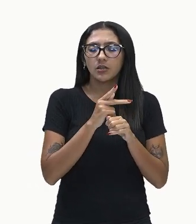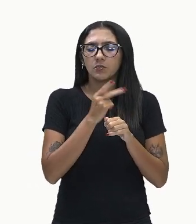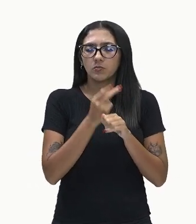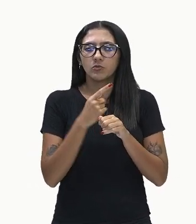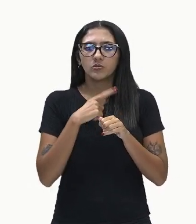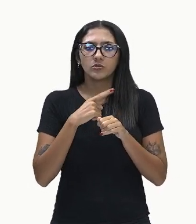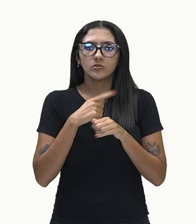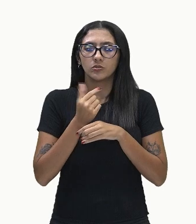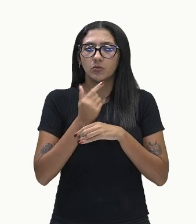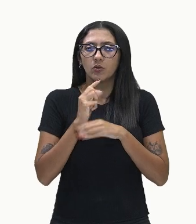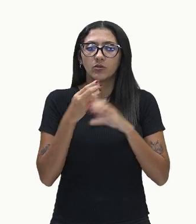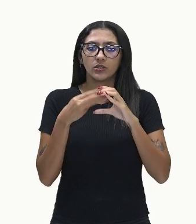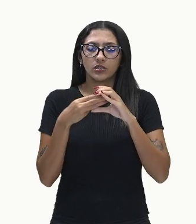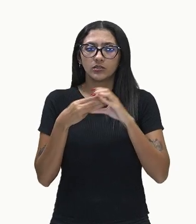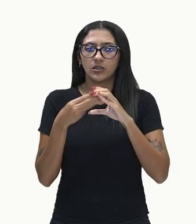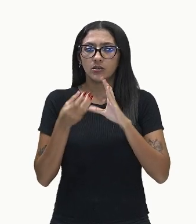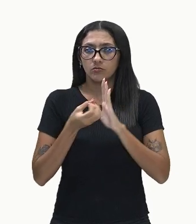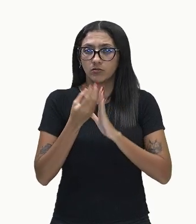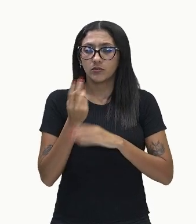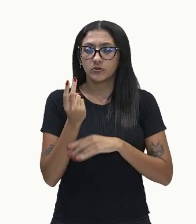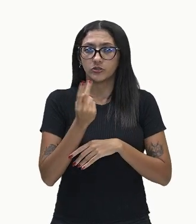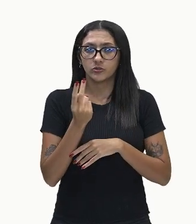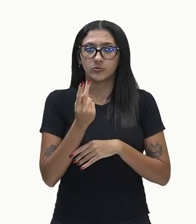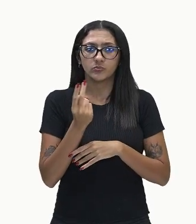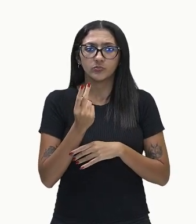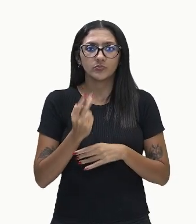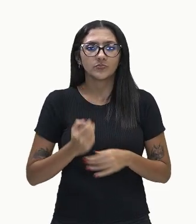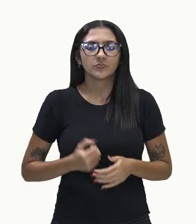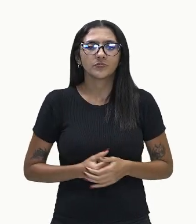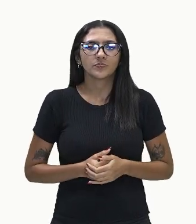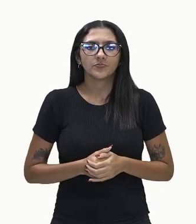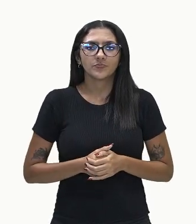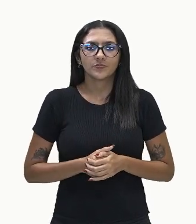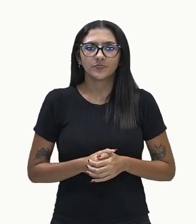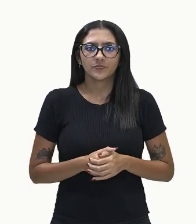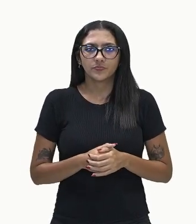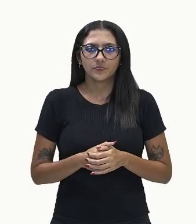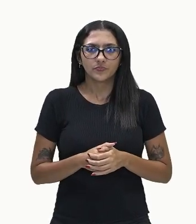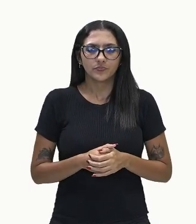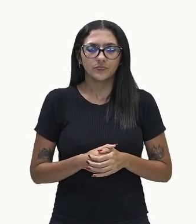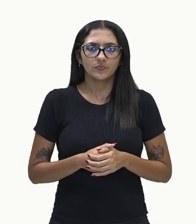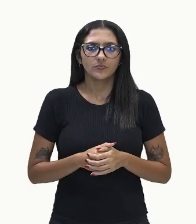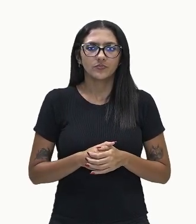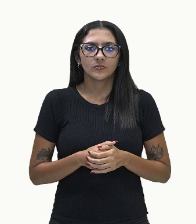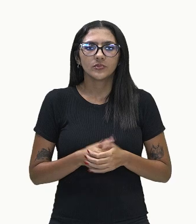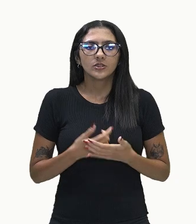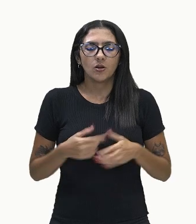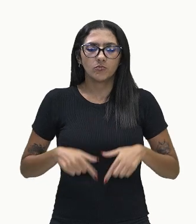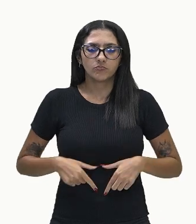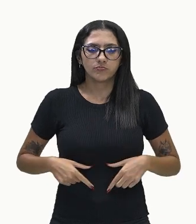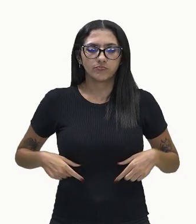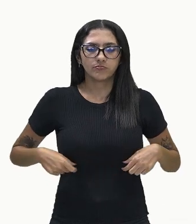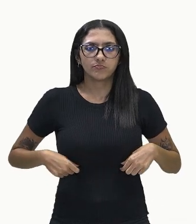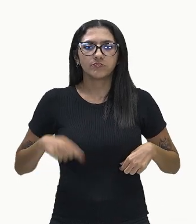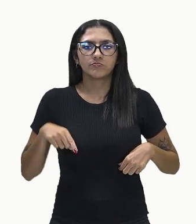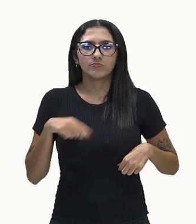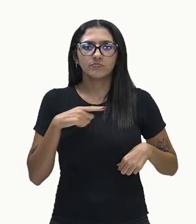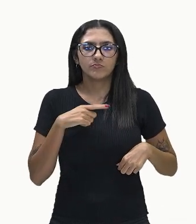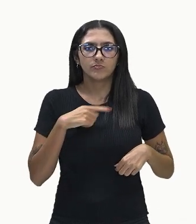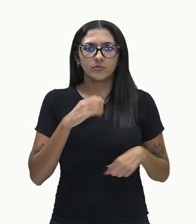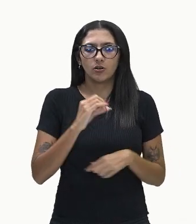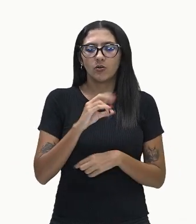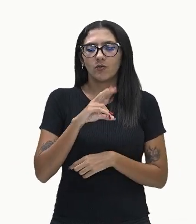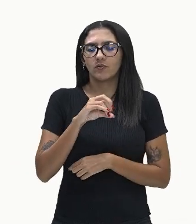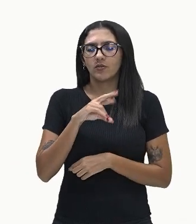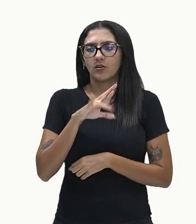o ovócito secundário, certo? Então, o nosso aparelho reprodutor é composto pelo